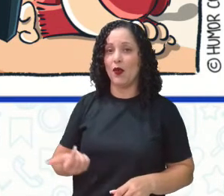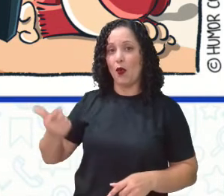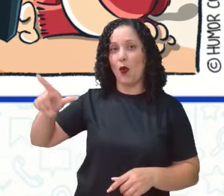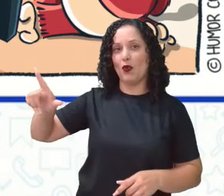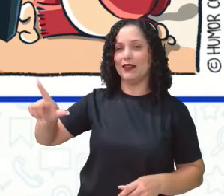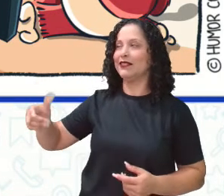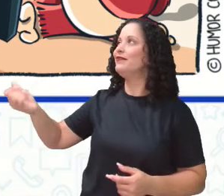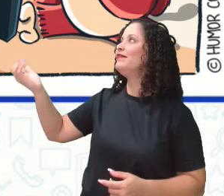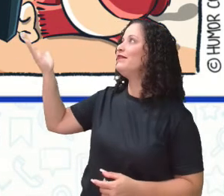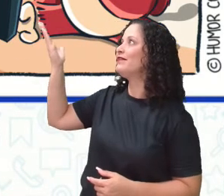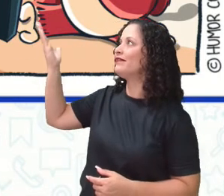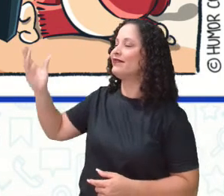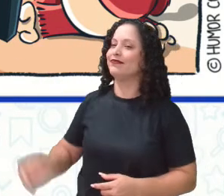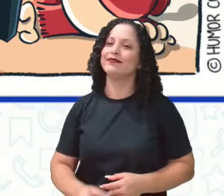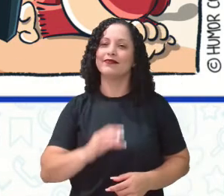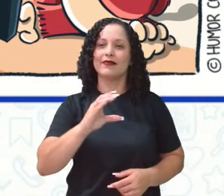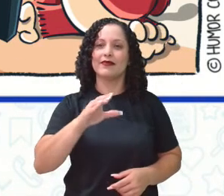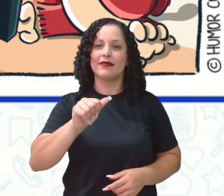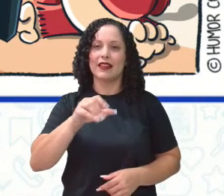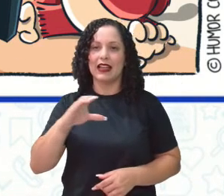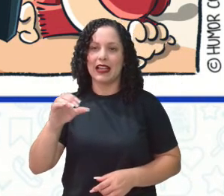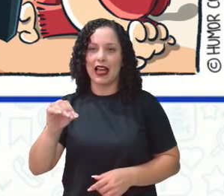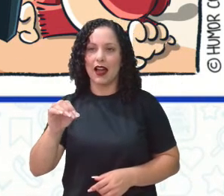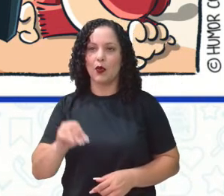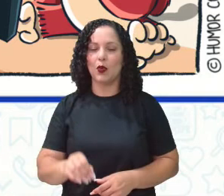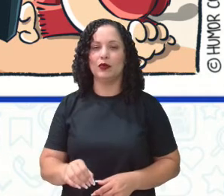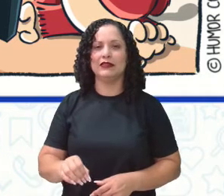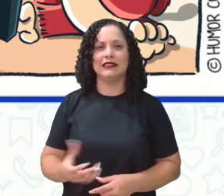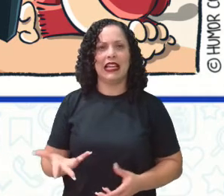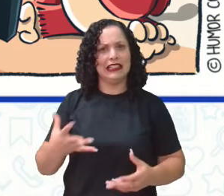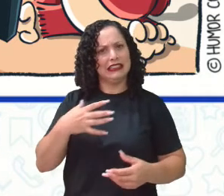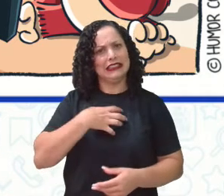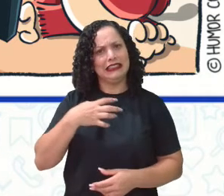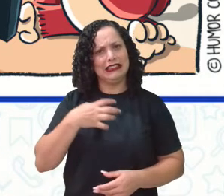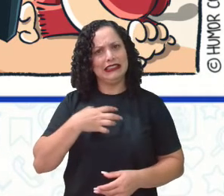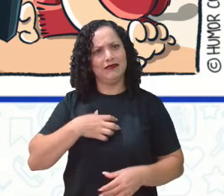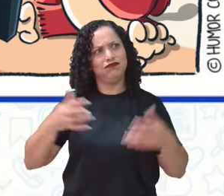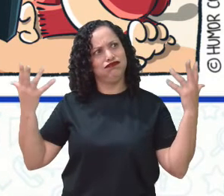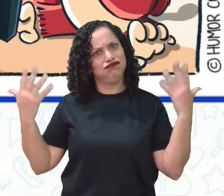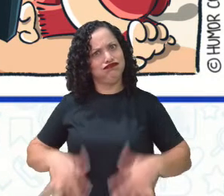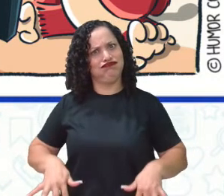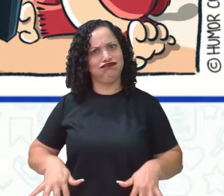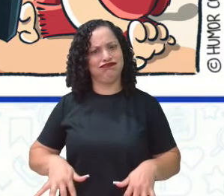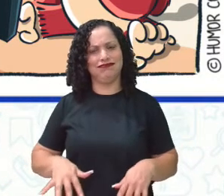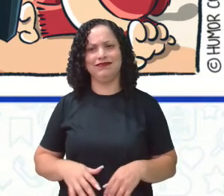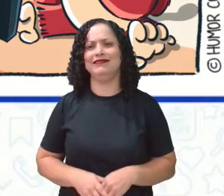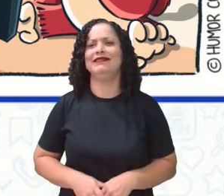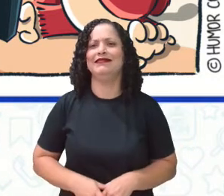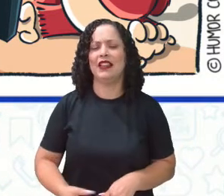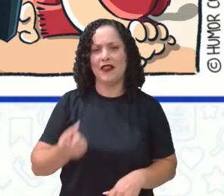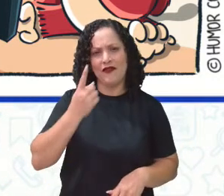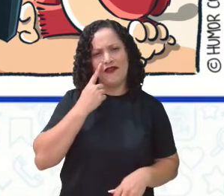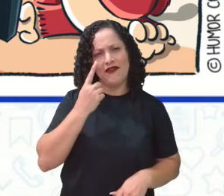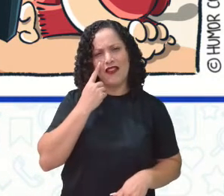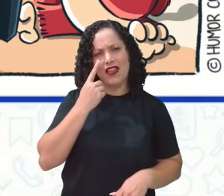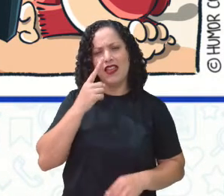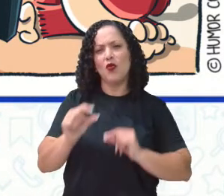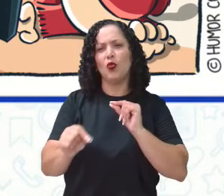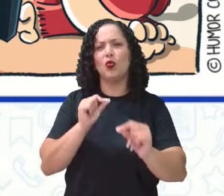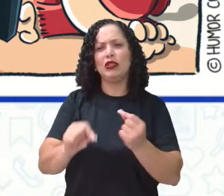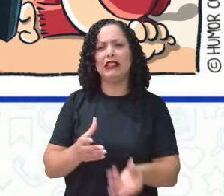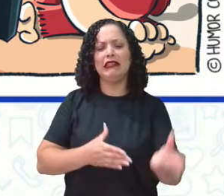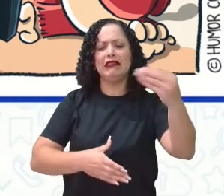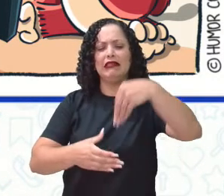é? Caco, o indignado. Então, deixa eu ver o que tem de bom nesta caixa de LED. Que